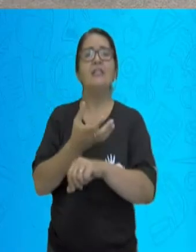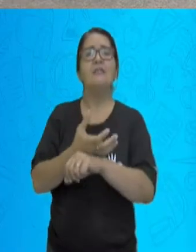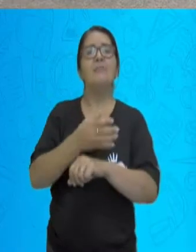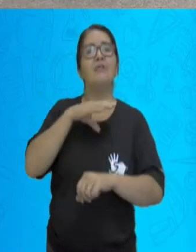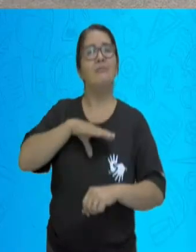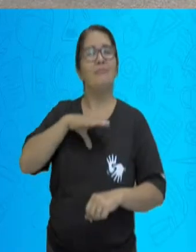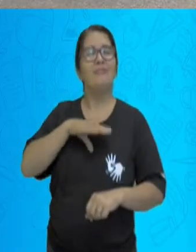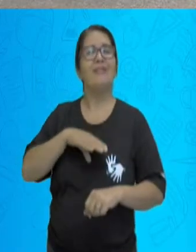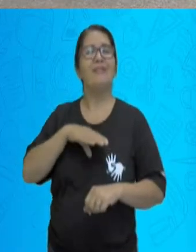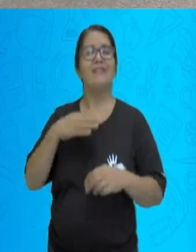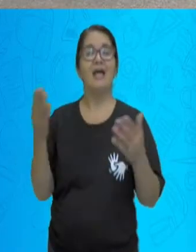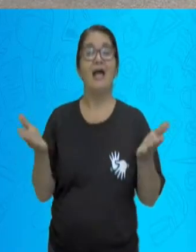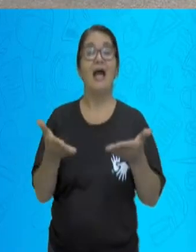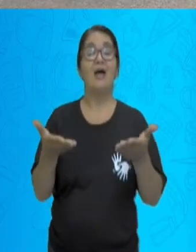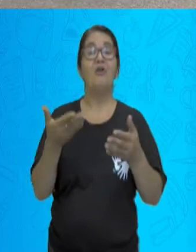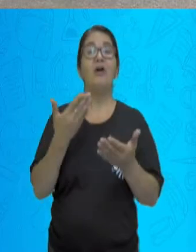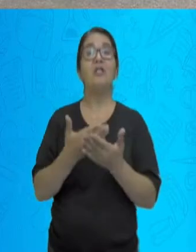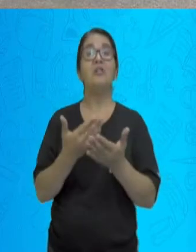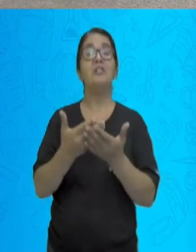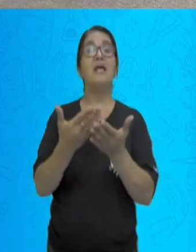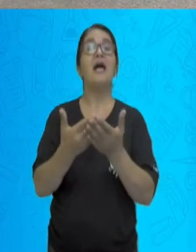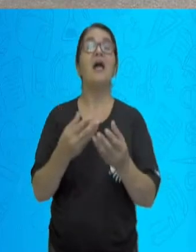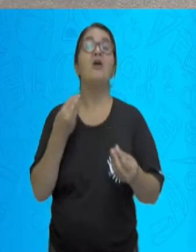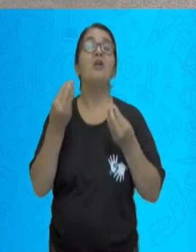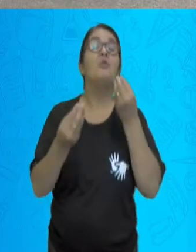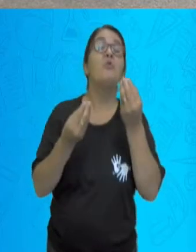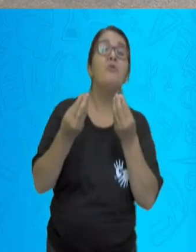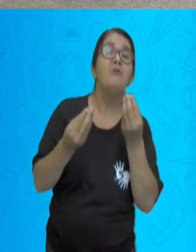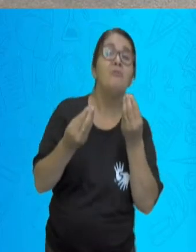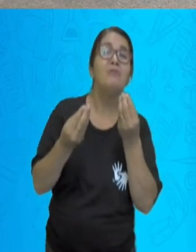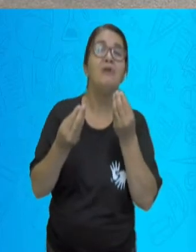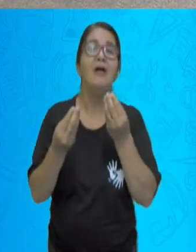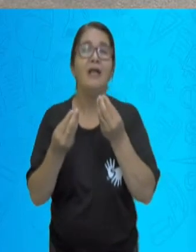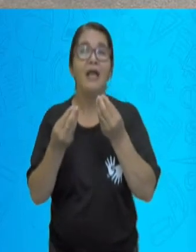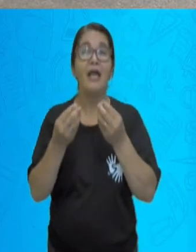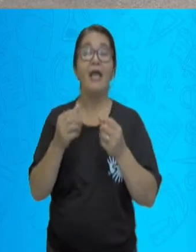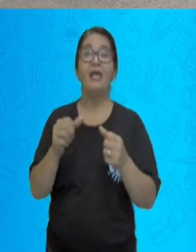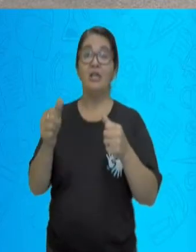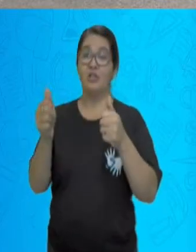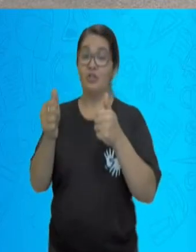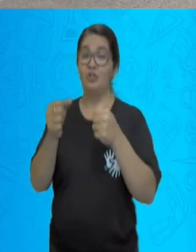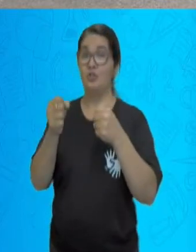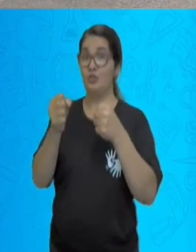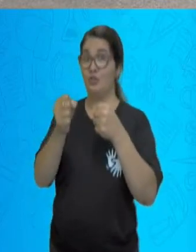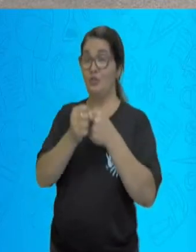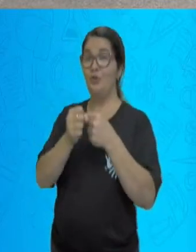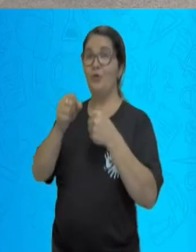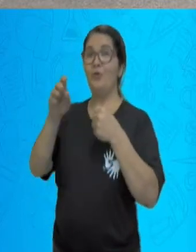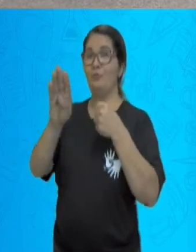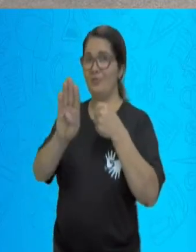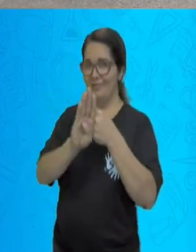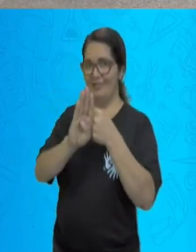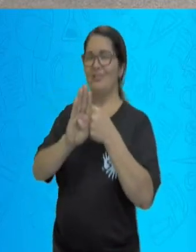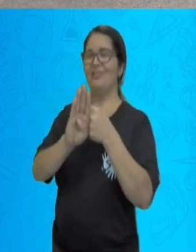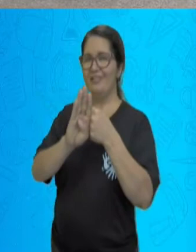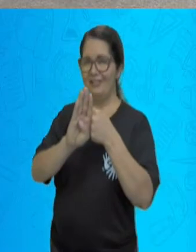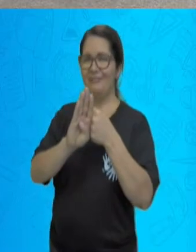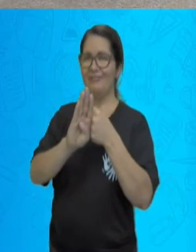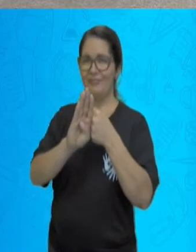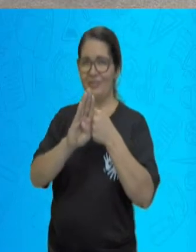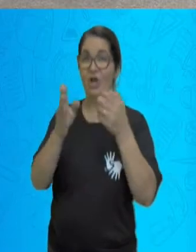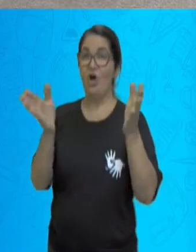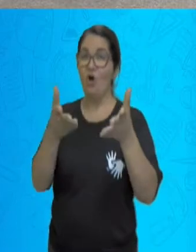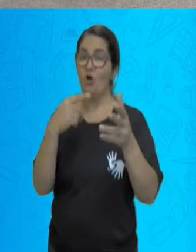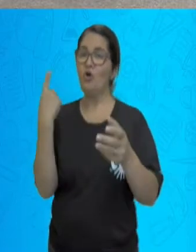hoje sobre substantivo. Isso mesmo! Hoje é o dia de desvendar o mundo da língua